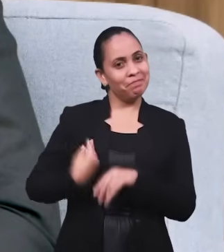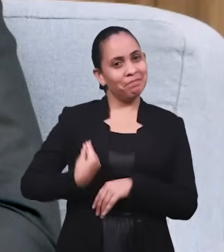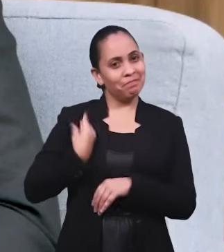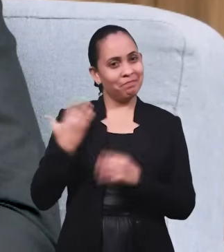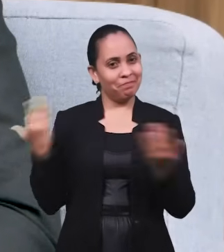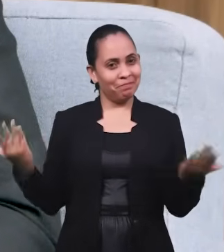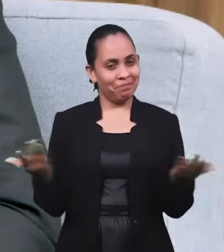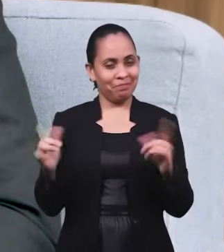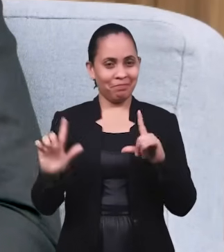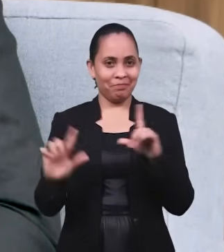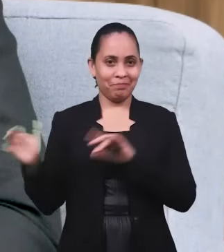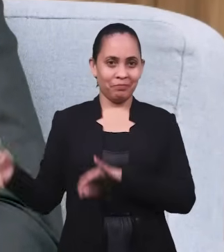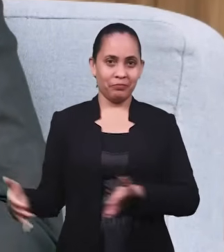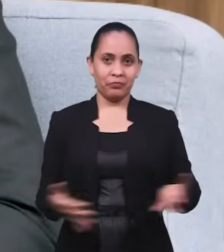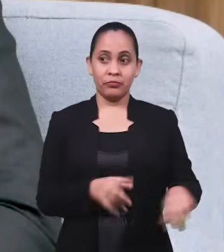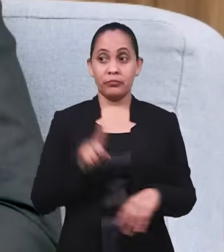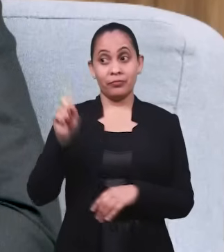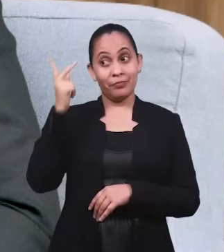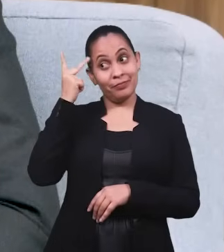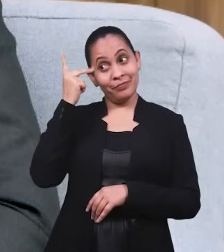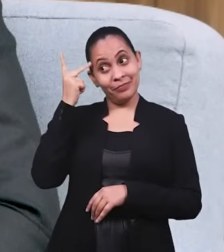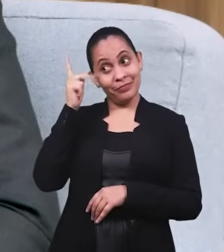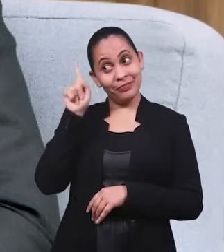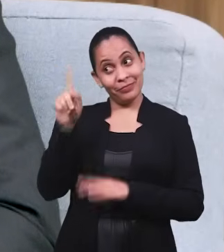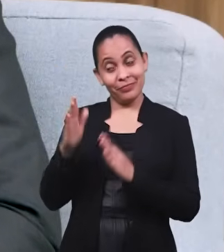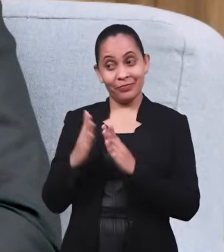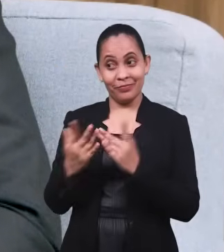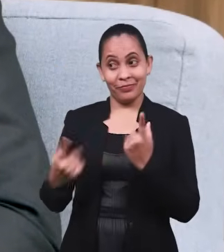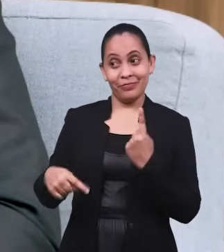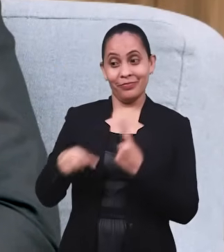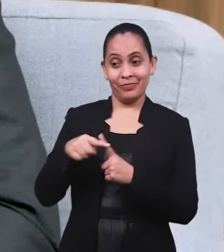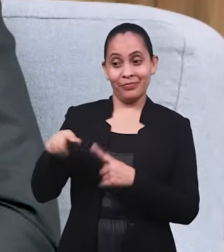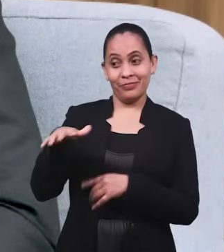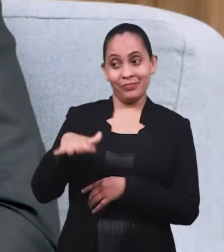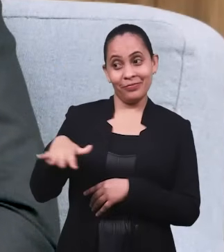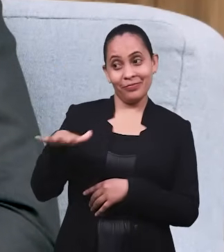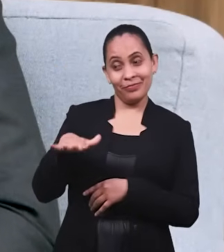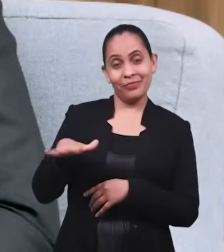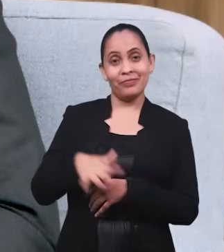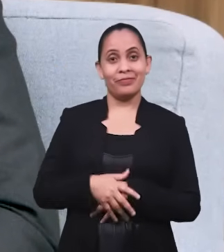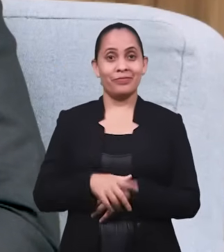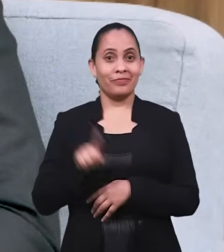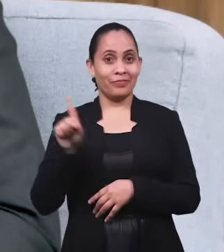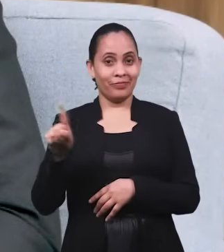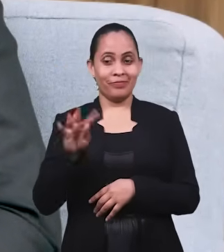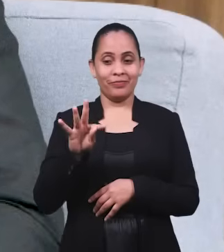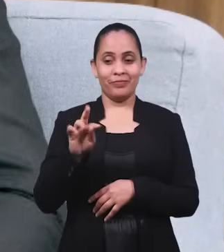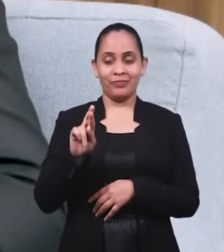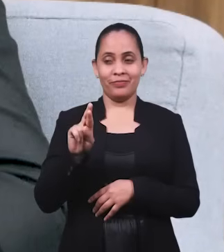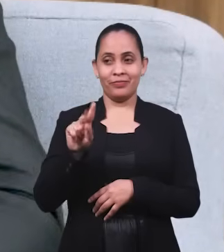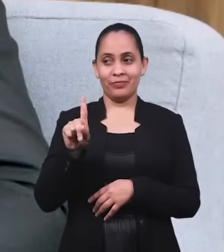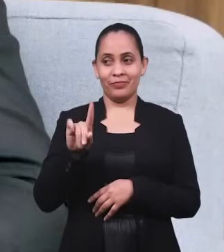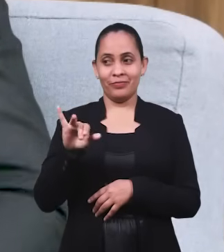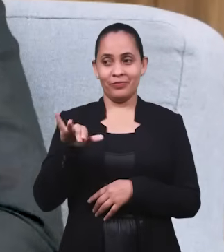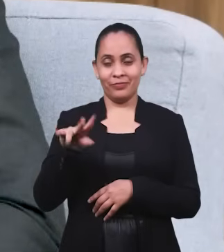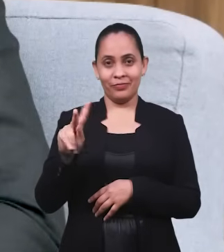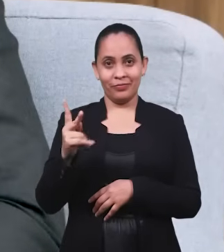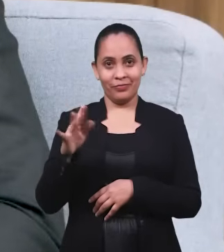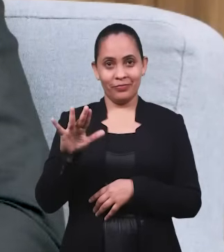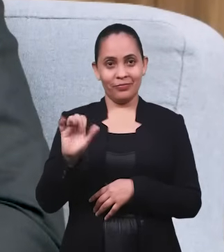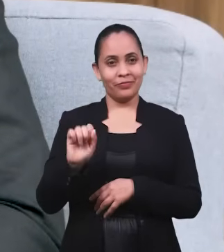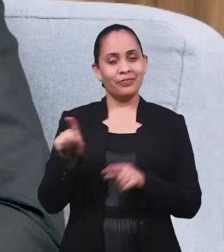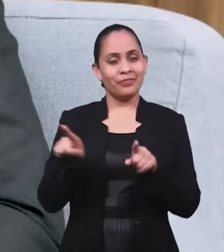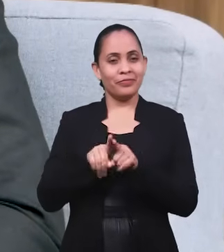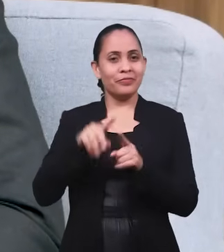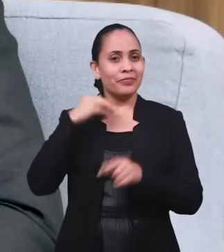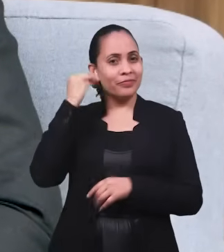programa. E agora nós vamos para São Paulo. A igreja de Sertãozinho, está ali a nossa irmã Terezinha, que também teve